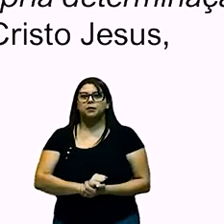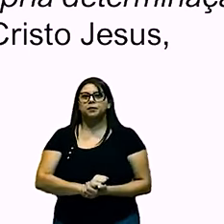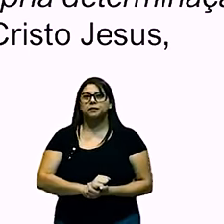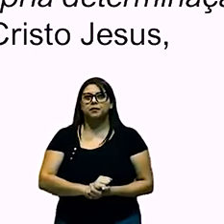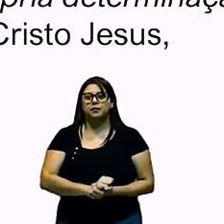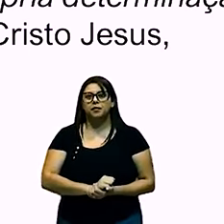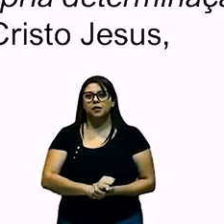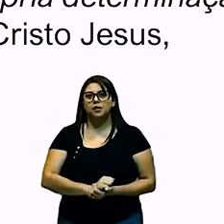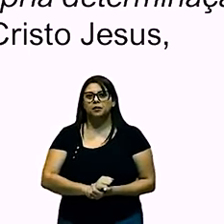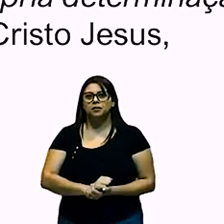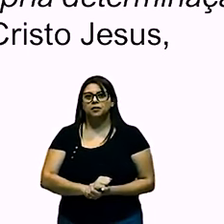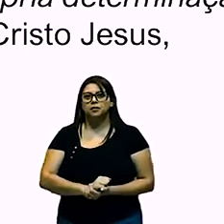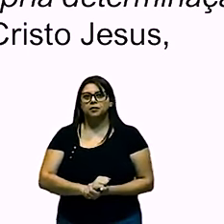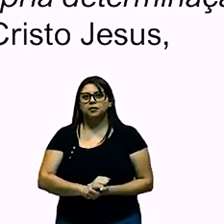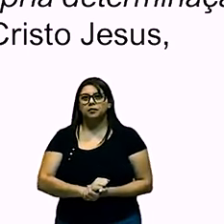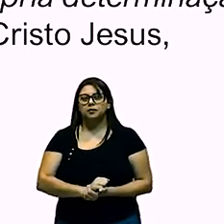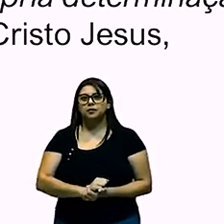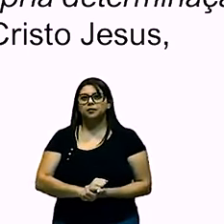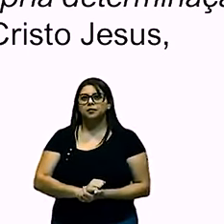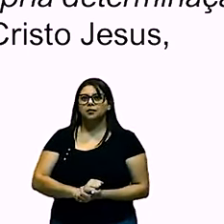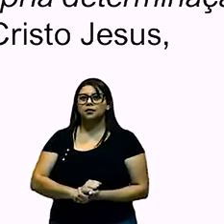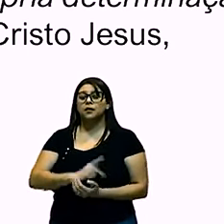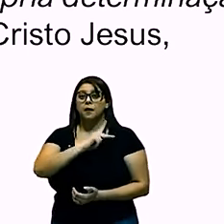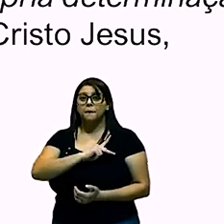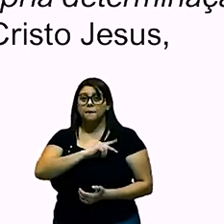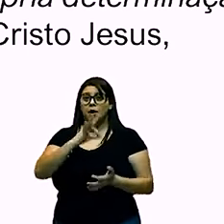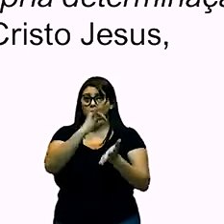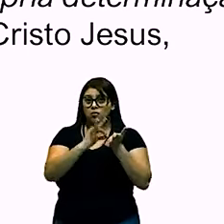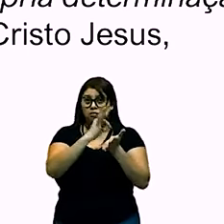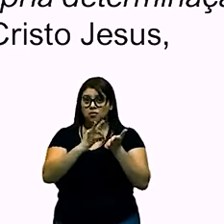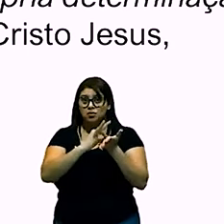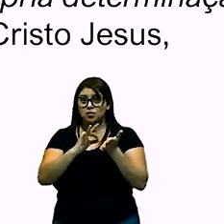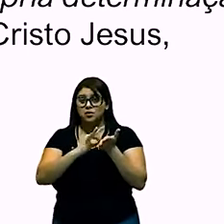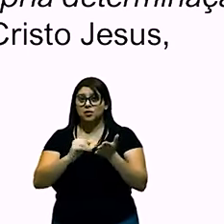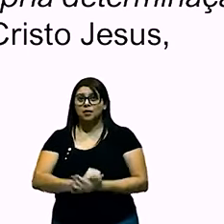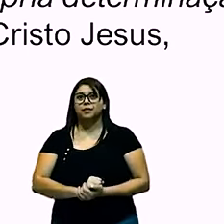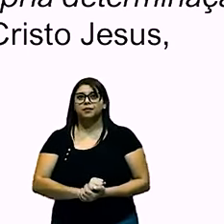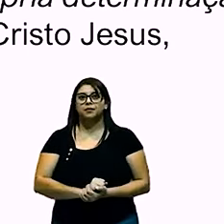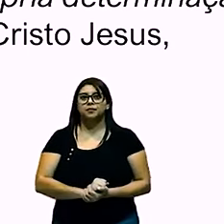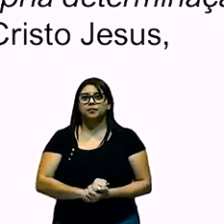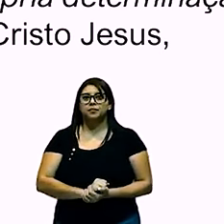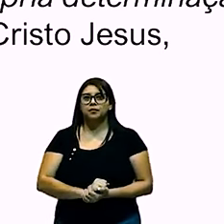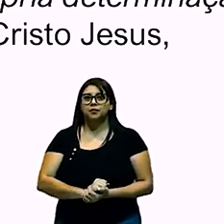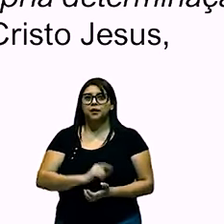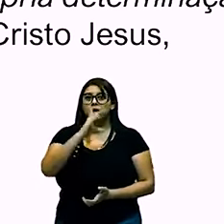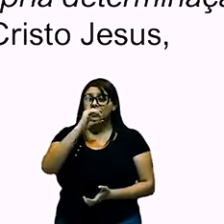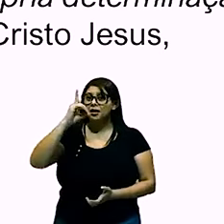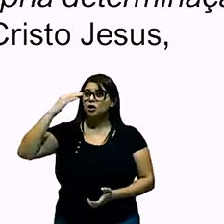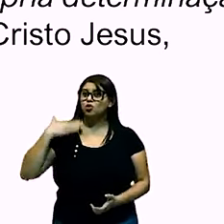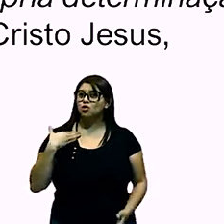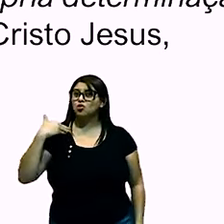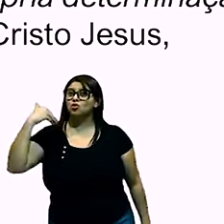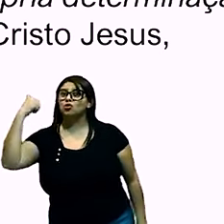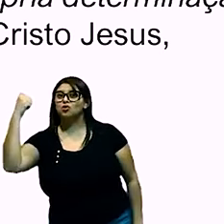capítulo 1, versículo 8 e 9, na segunda carta. Deus, vou ler já do meio do versículo: Deus que nos salvou e nos chamou com santa